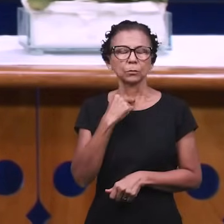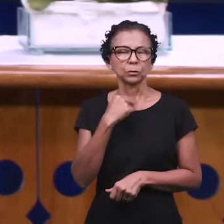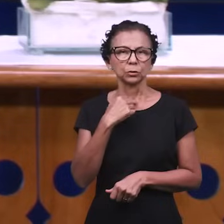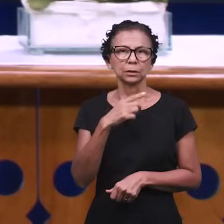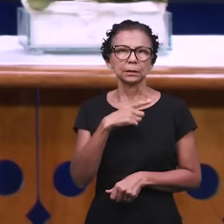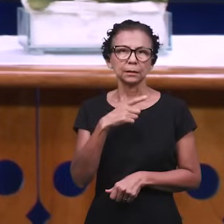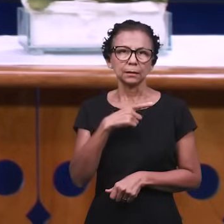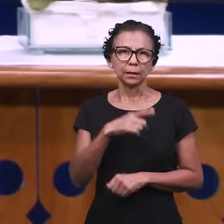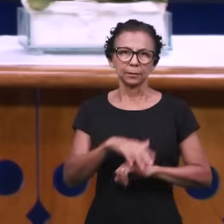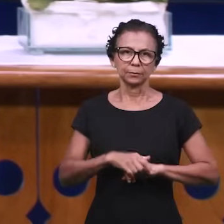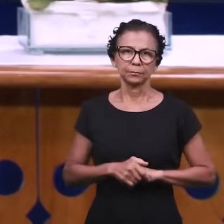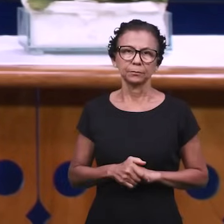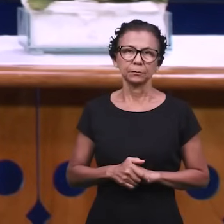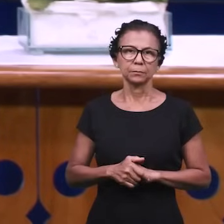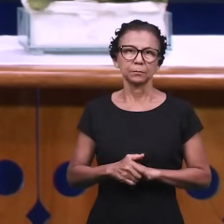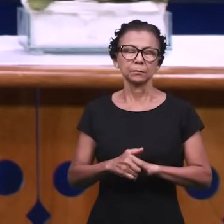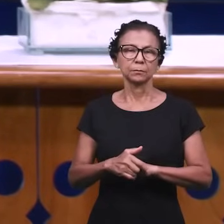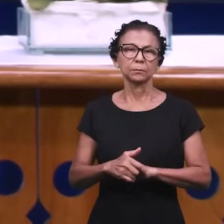Observem que